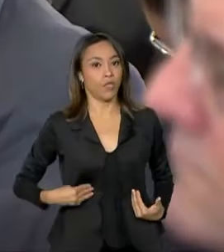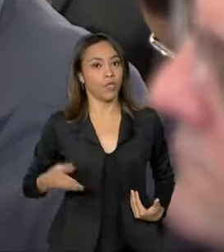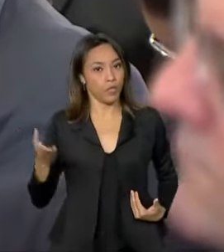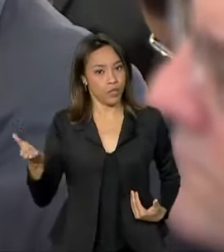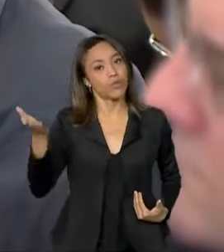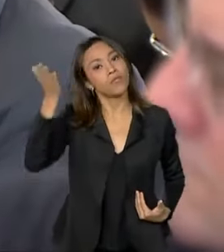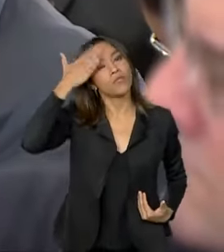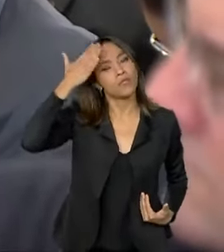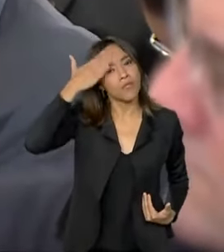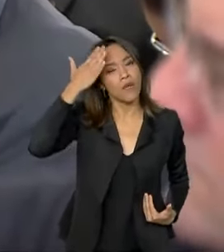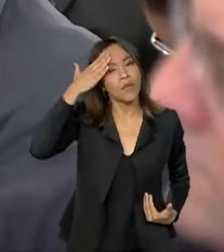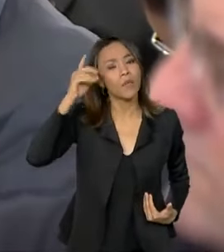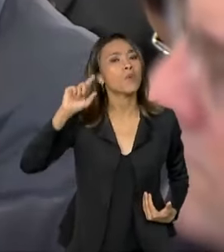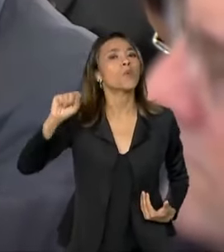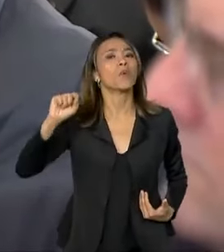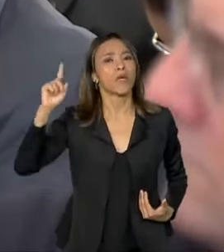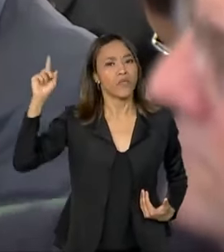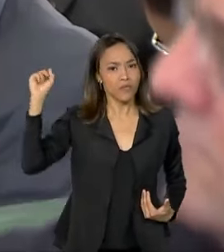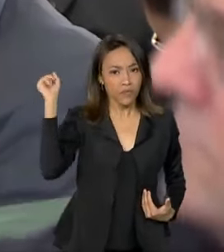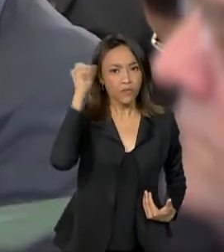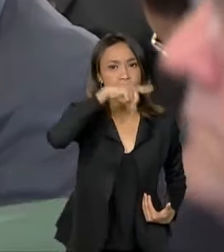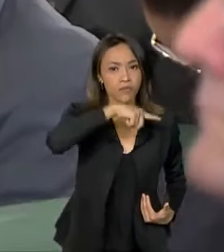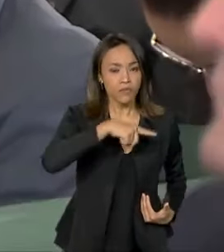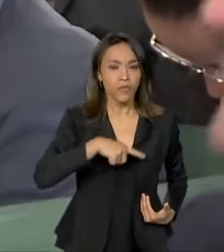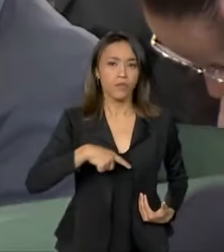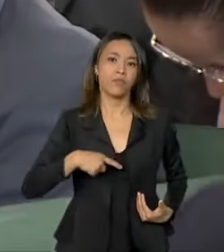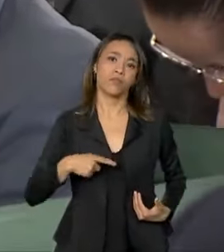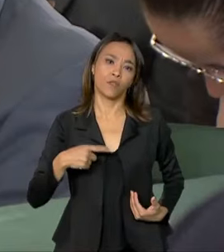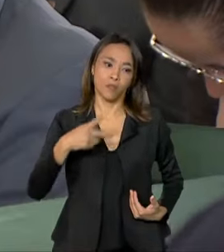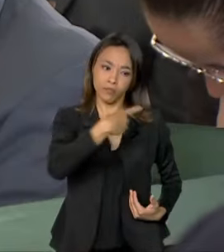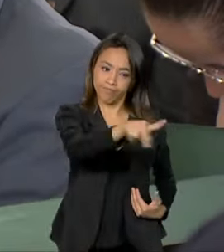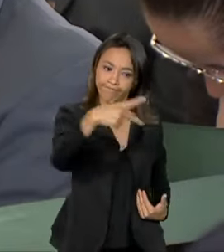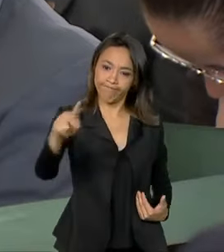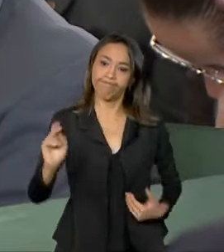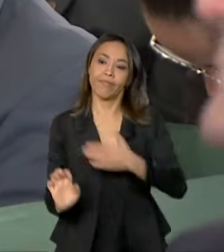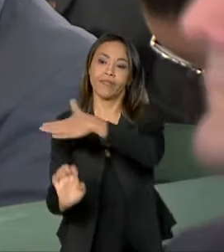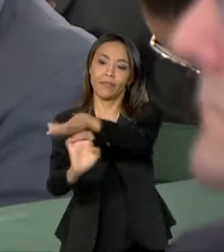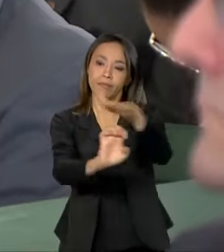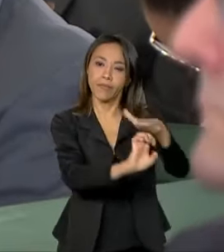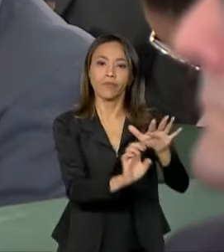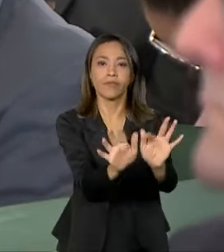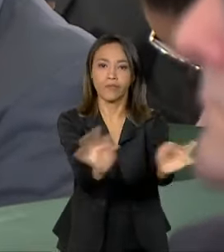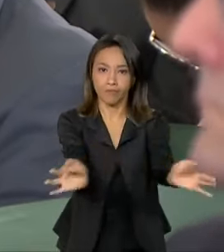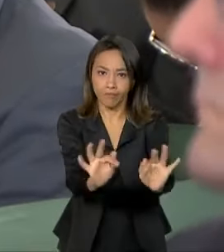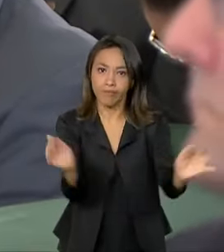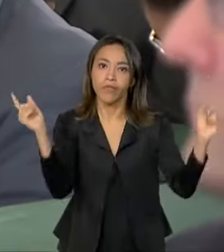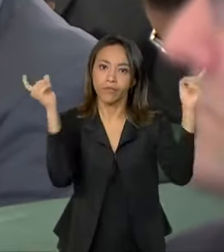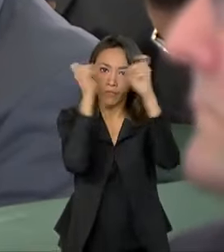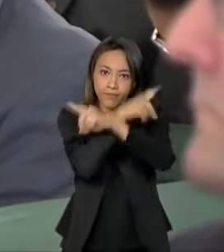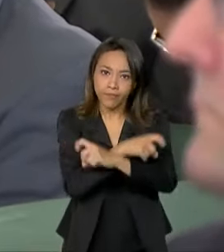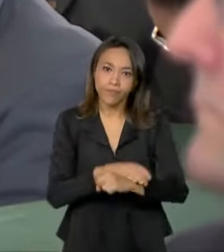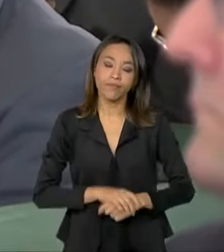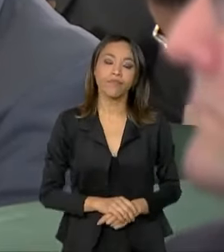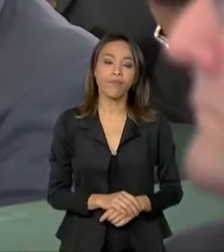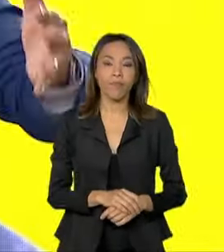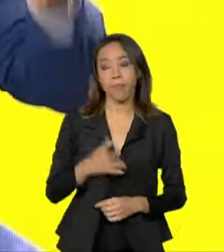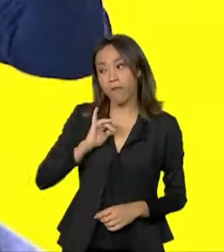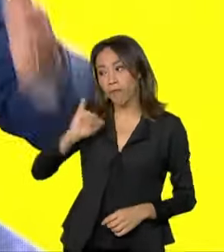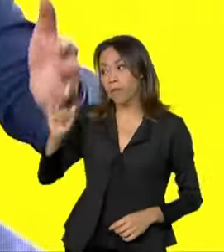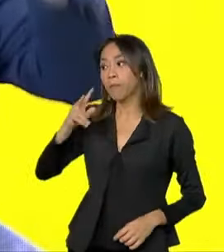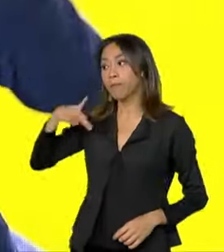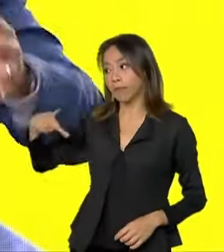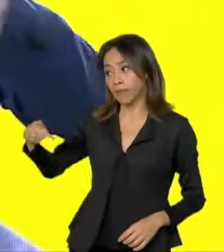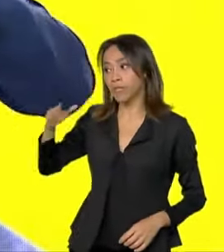que representa a dificuldade financeira para os micro e pequenos negócios. Presidente, se nós fecharmos o